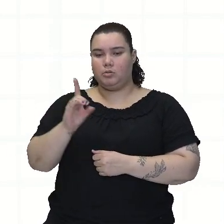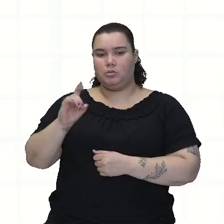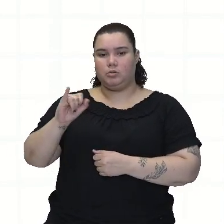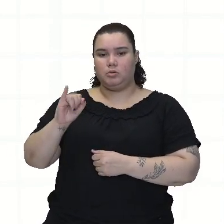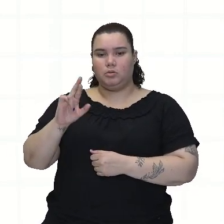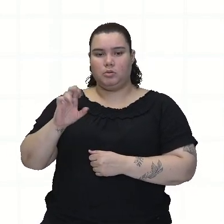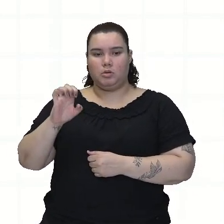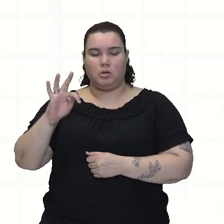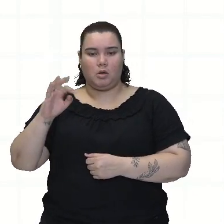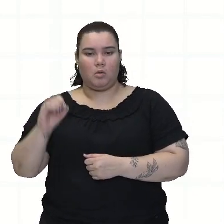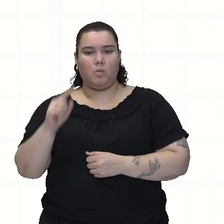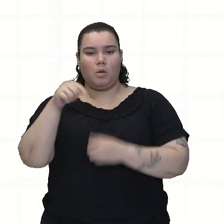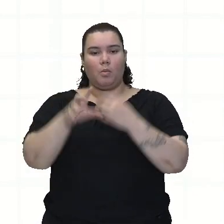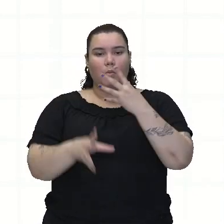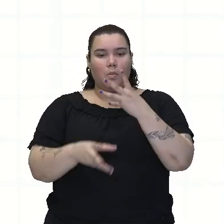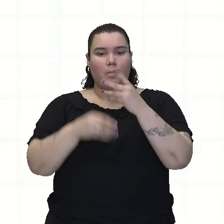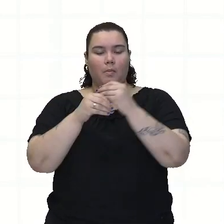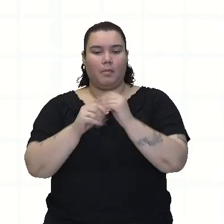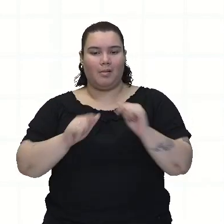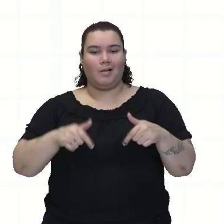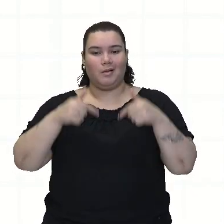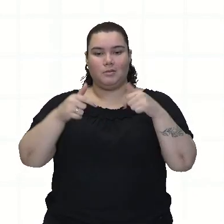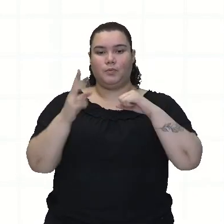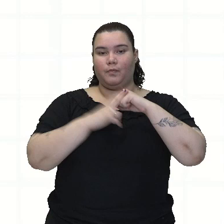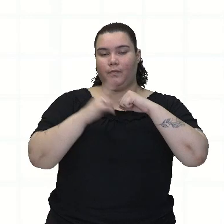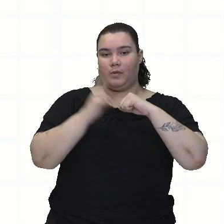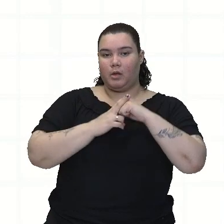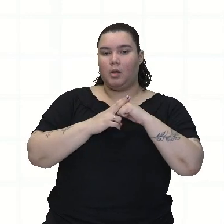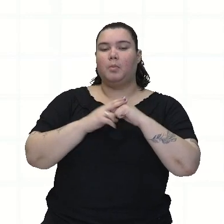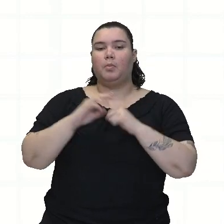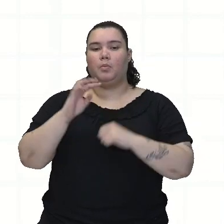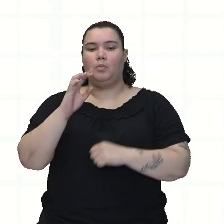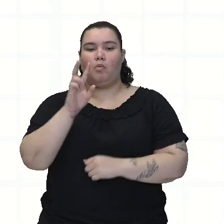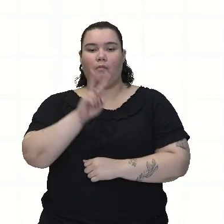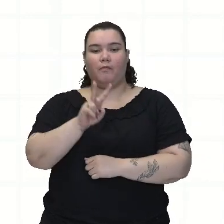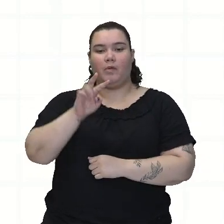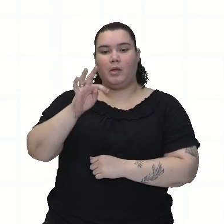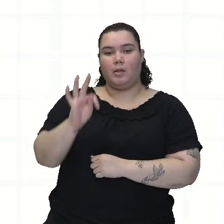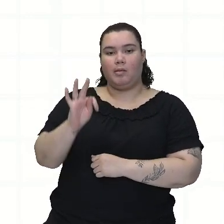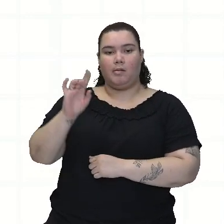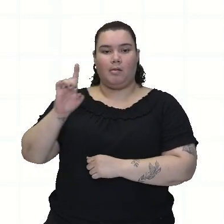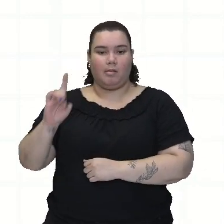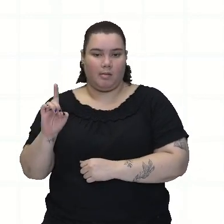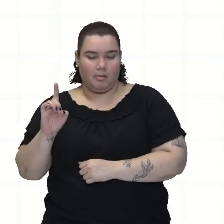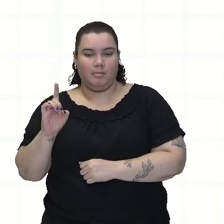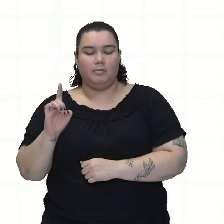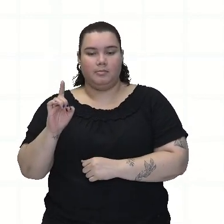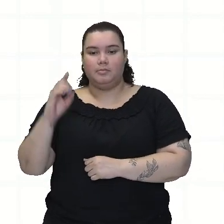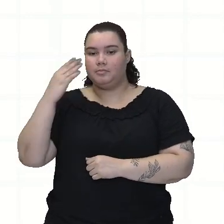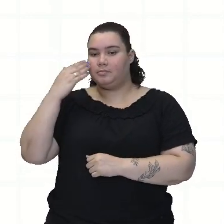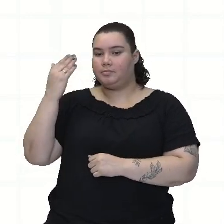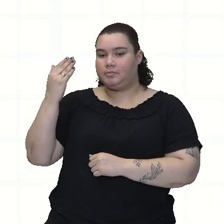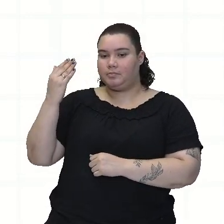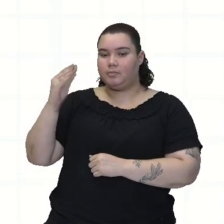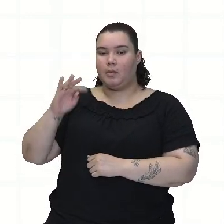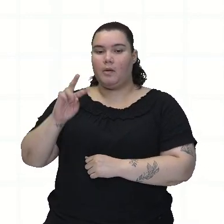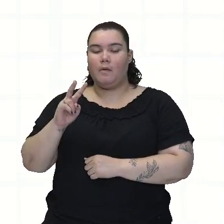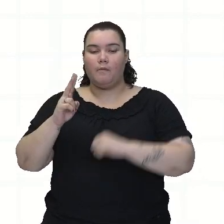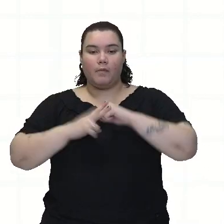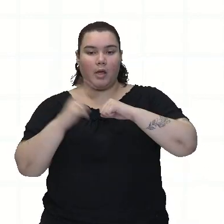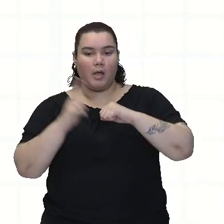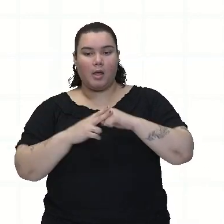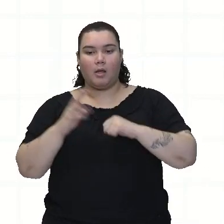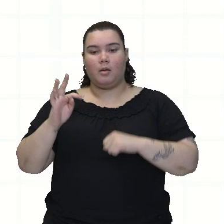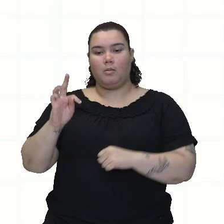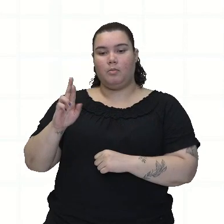da ação expressa pelo verbo transitivo direto. Então, se eu tenho um verbo transitivo direto, esse